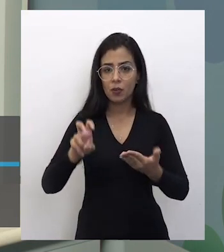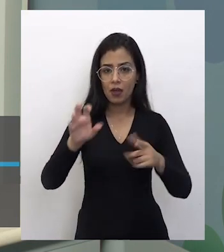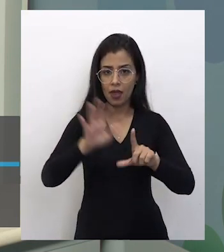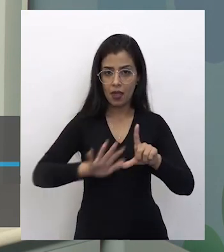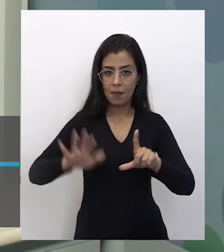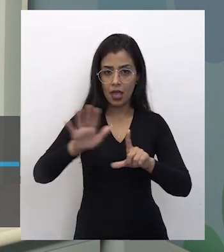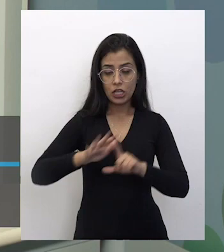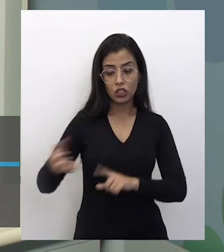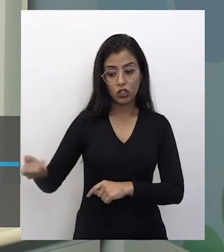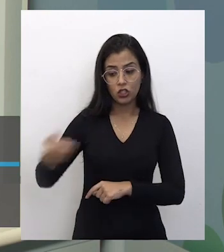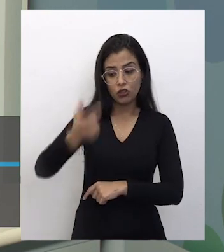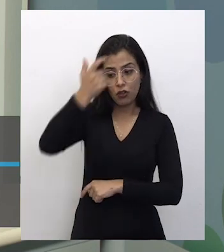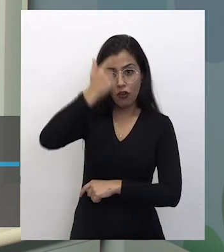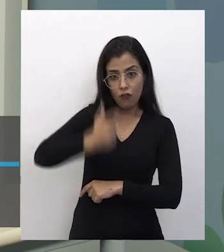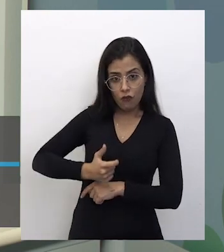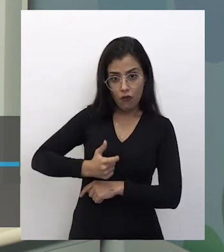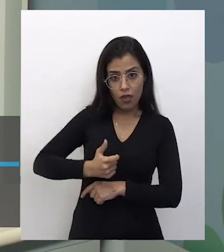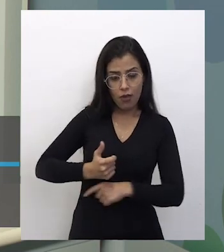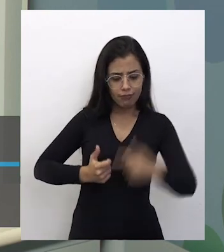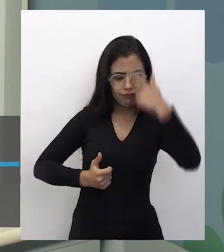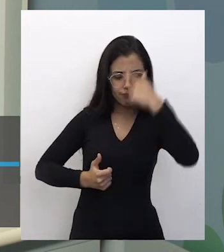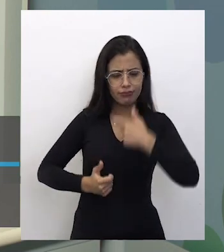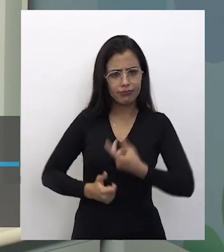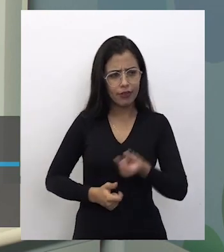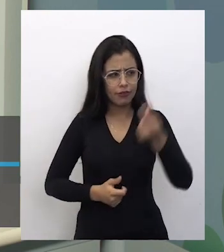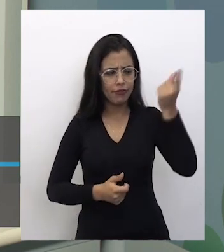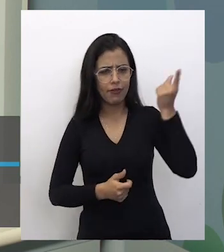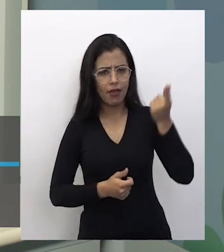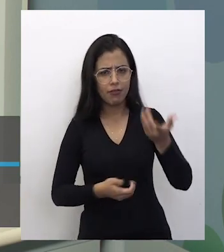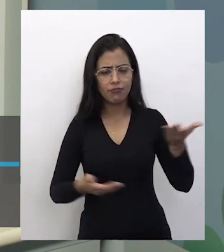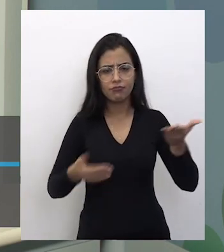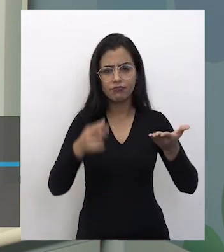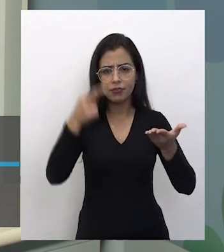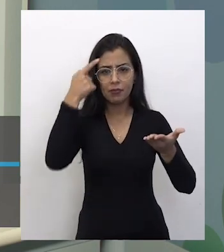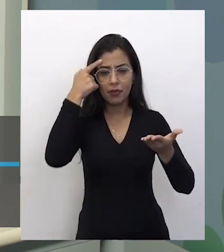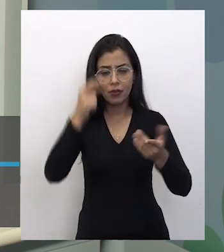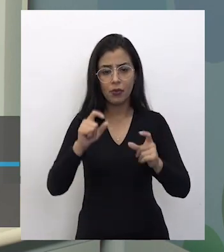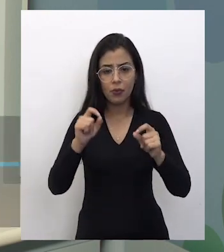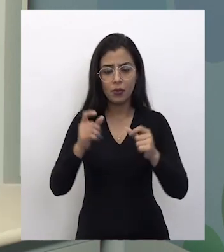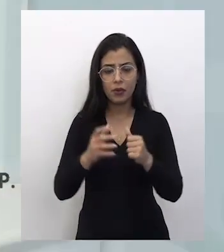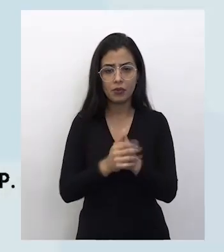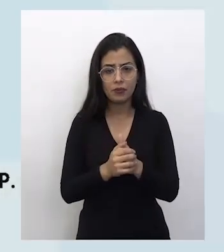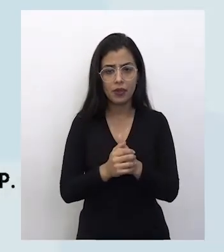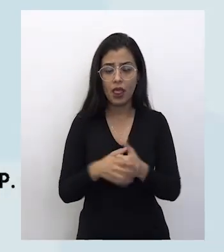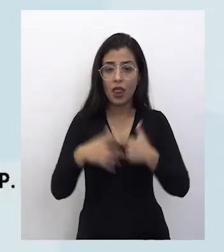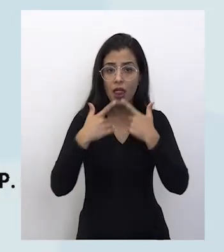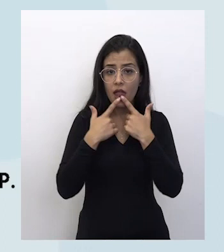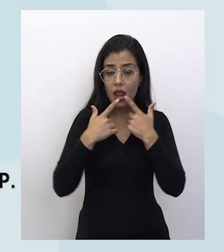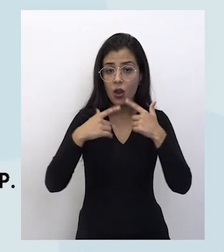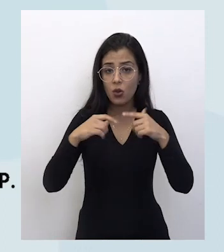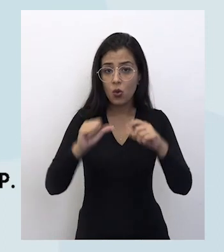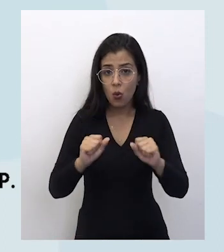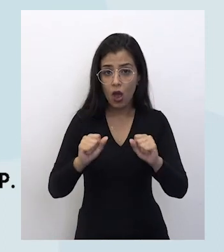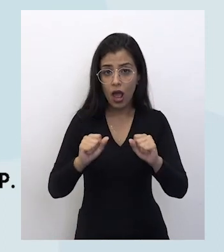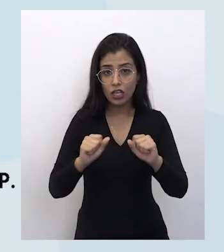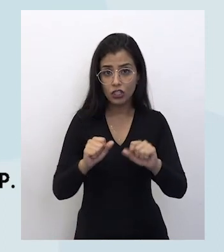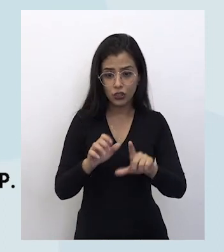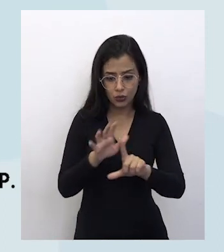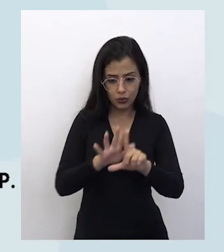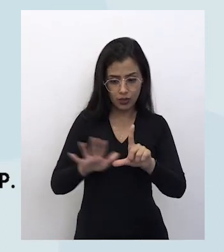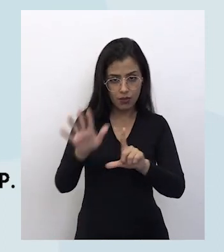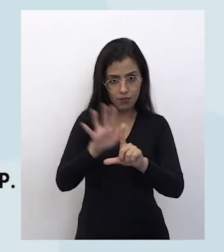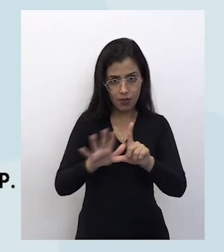novo eu e do velho eu, você pensa aí, qual é o tipo de linguagem que foi empregada naquele